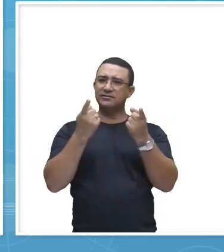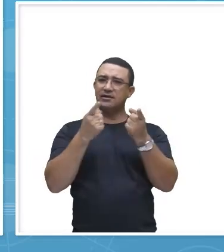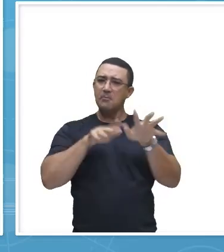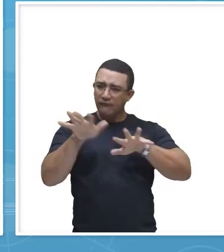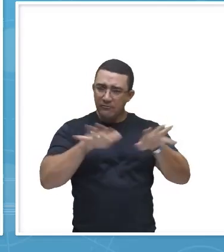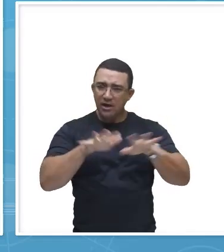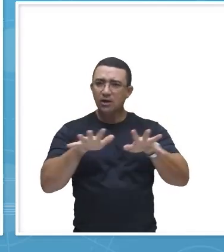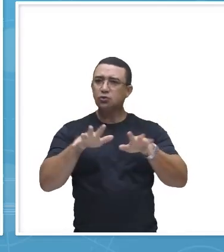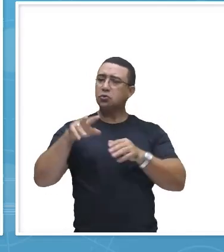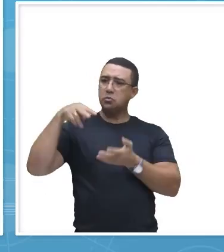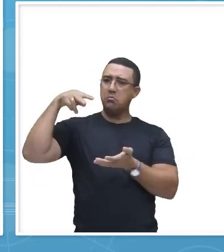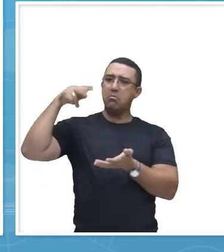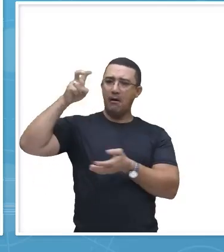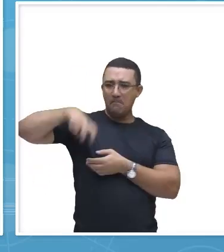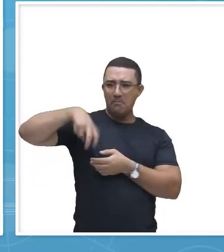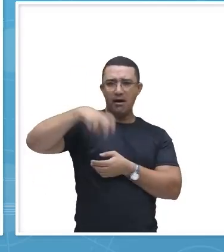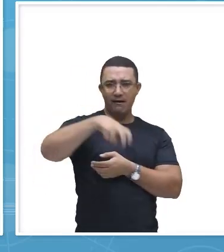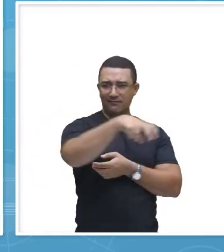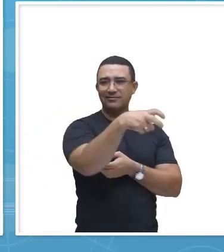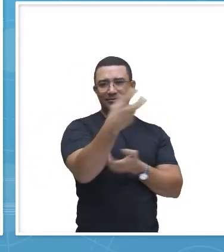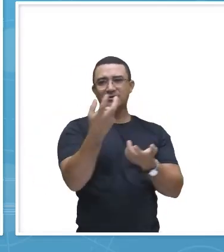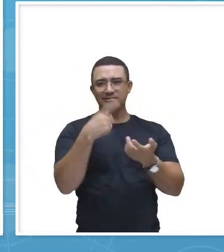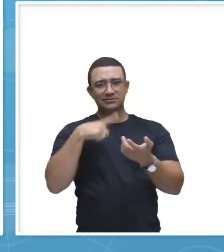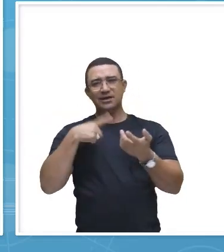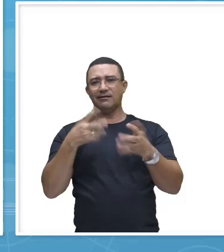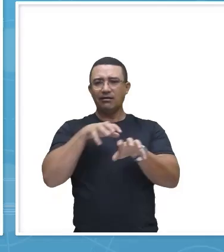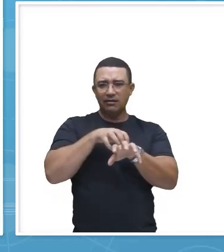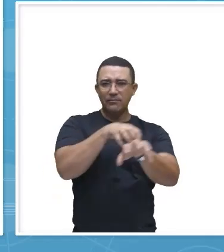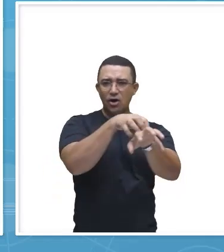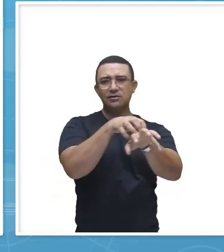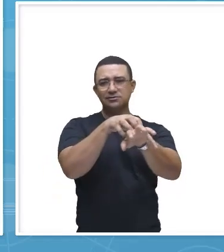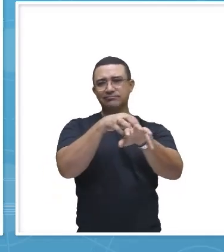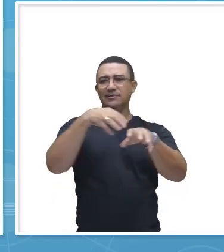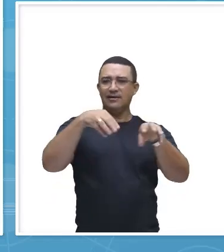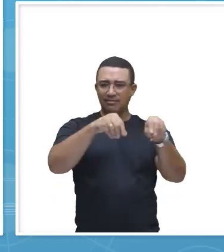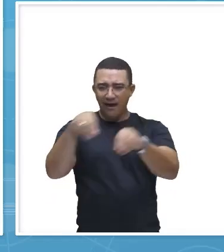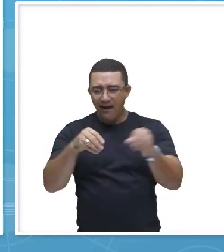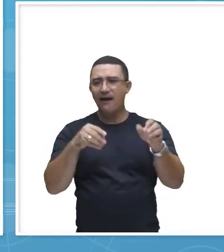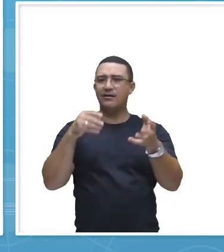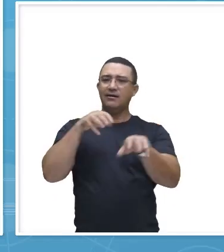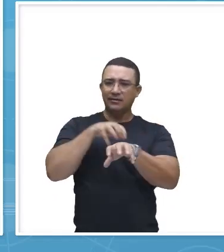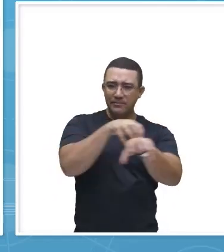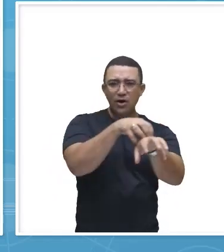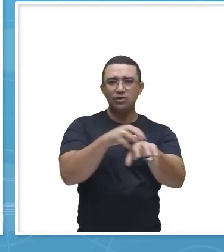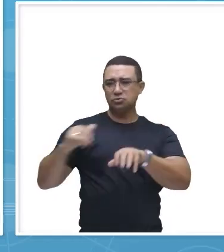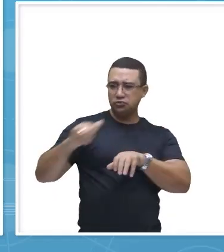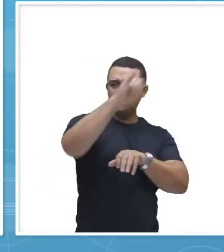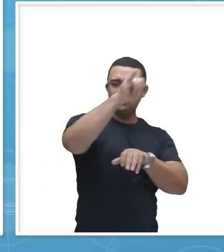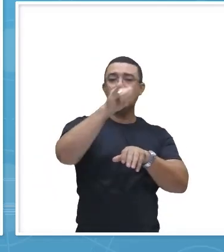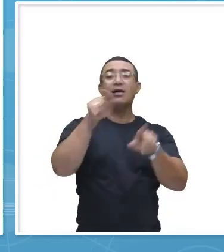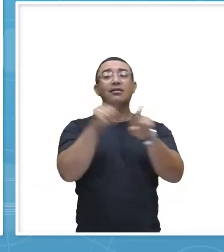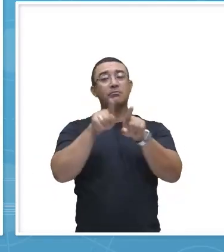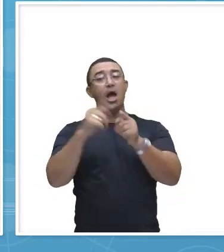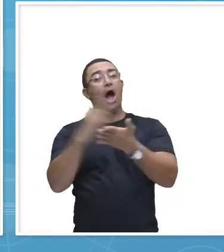a pé, é um movimento também. Então, transporte terrestre, transporte aéreo, transporte hidroviário, transporte ferroviário, tem